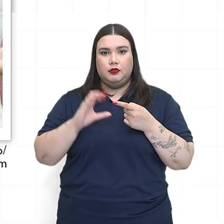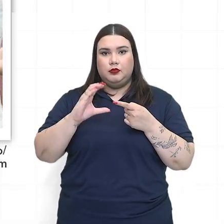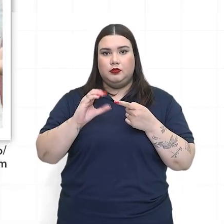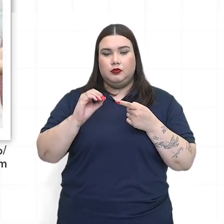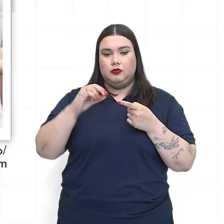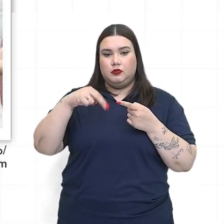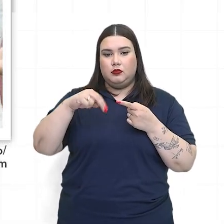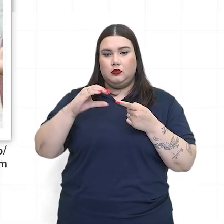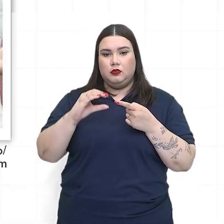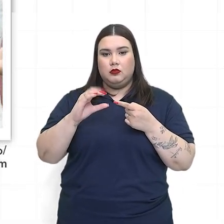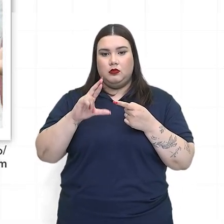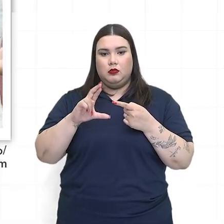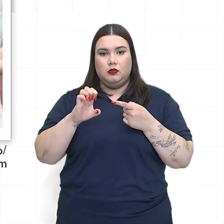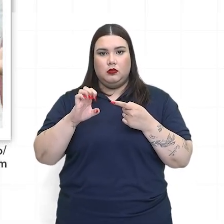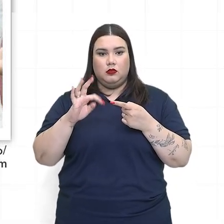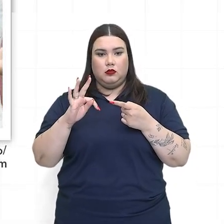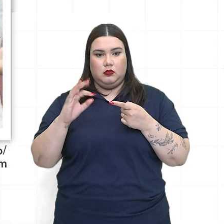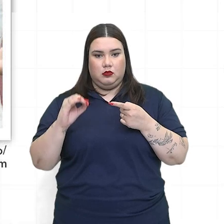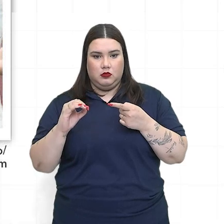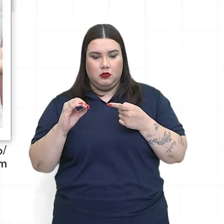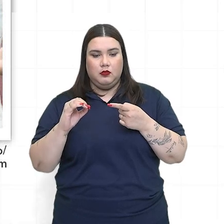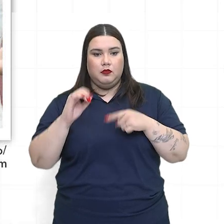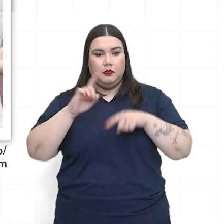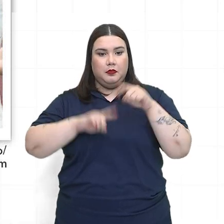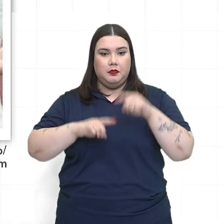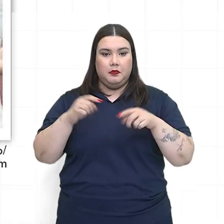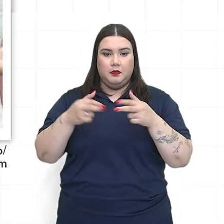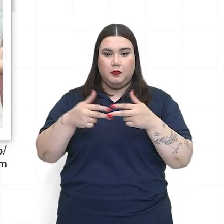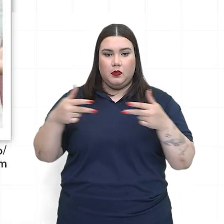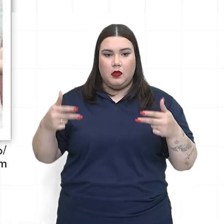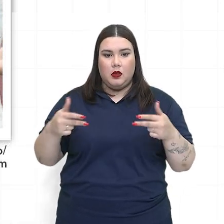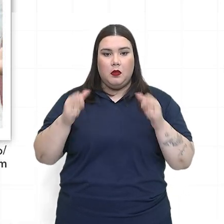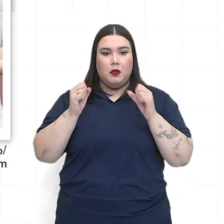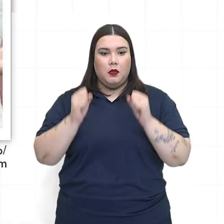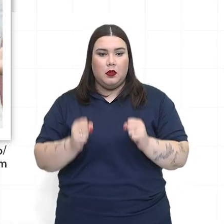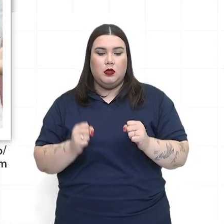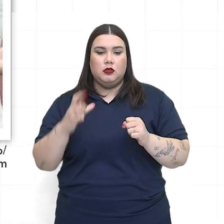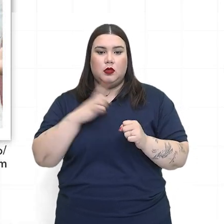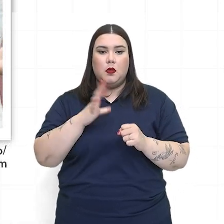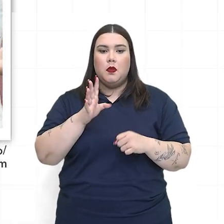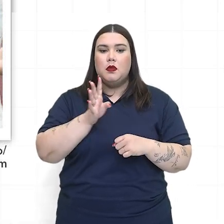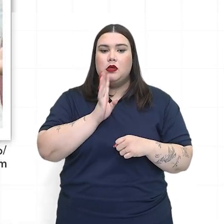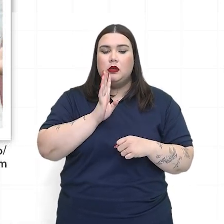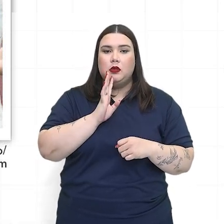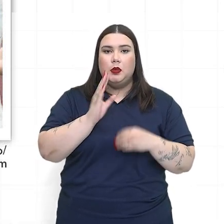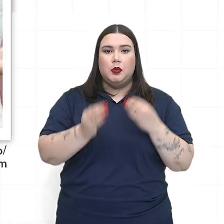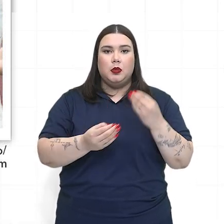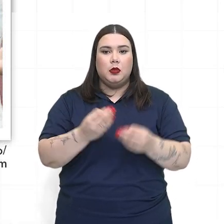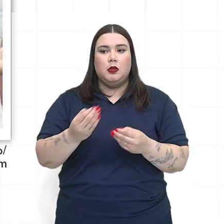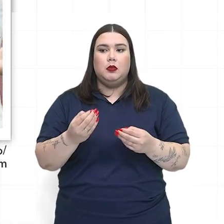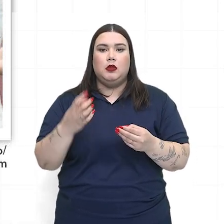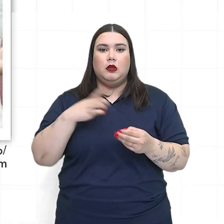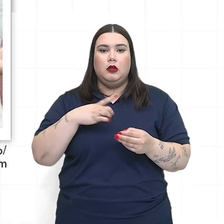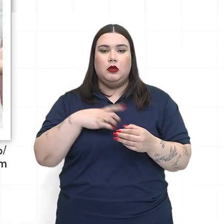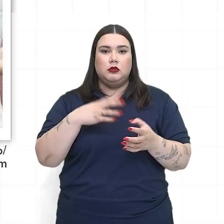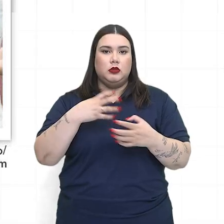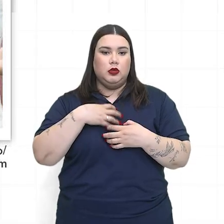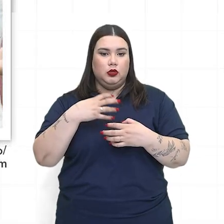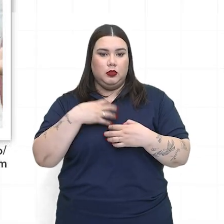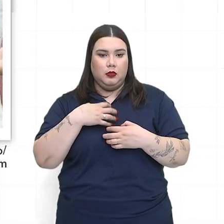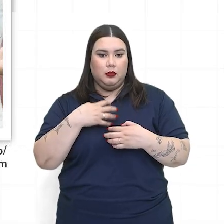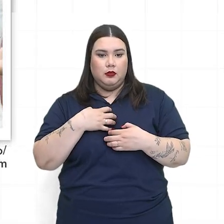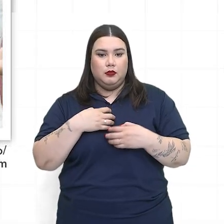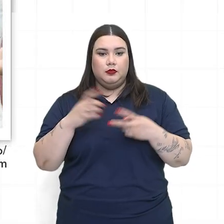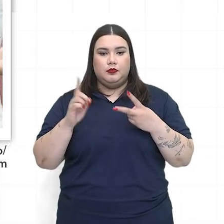Primeiro, o aspecto concreto, material, que só pode ser conhecido por meio dos